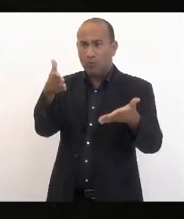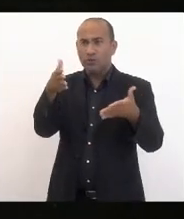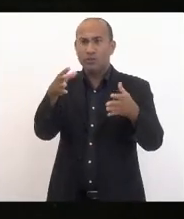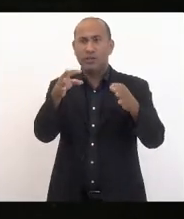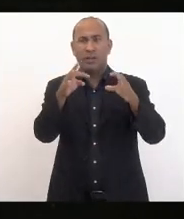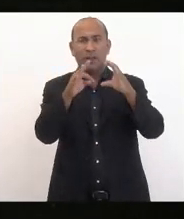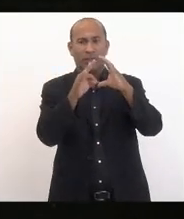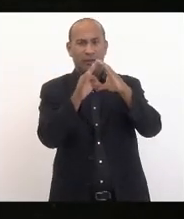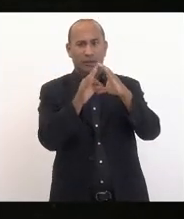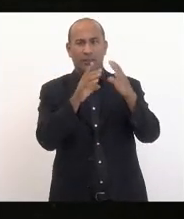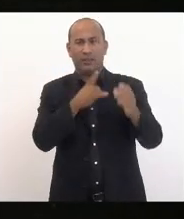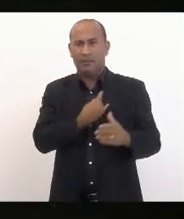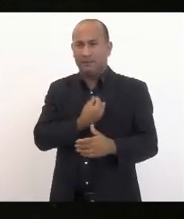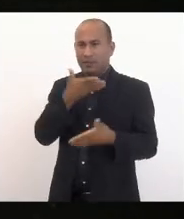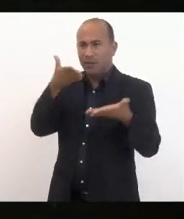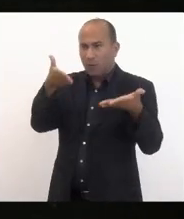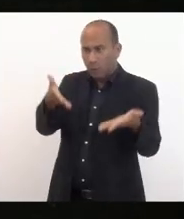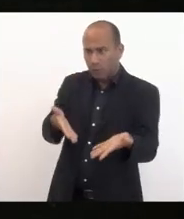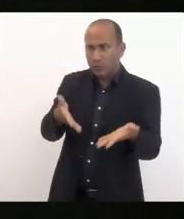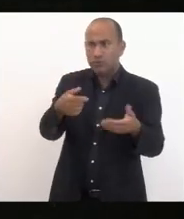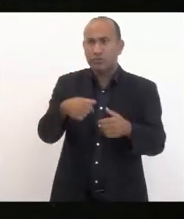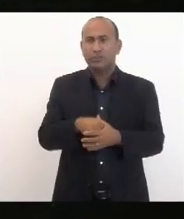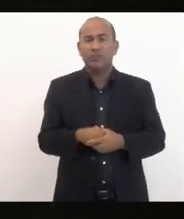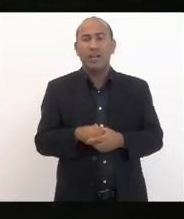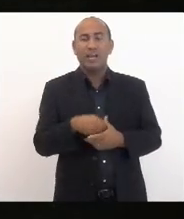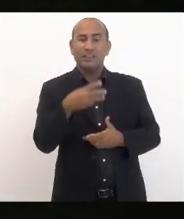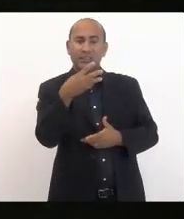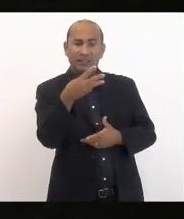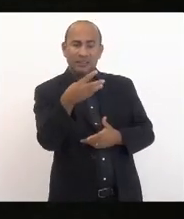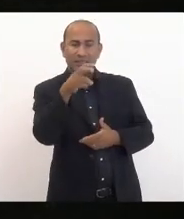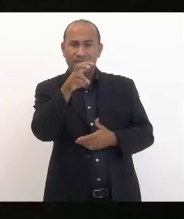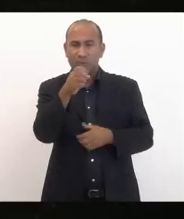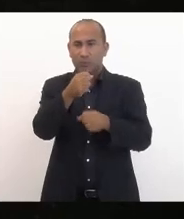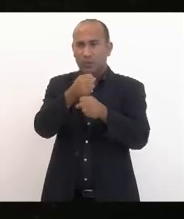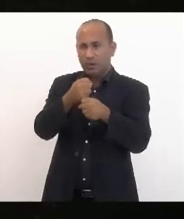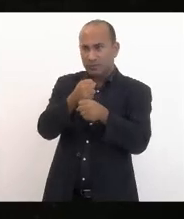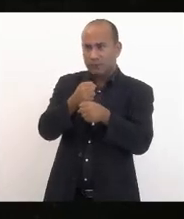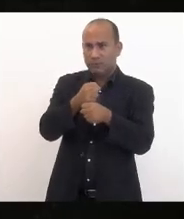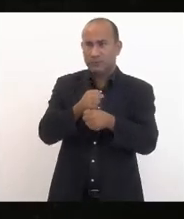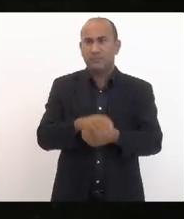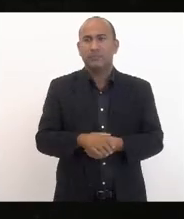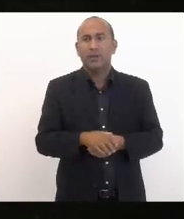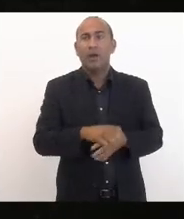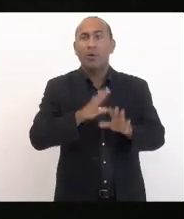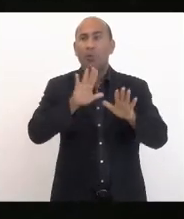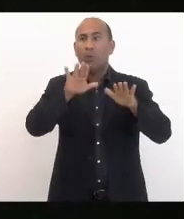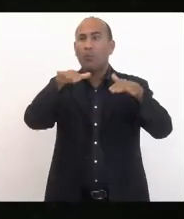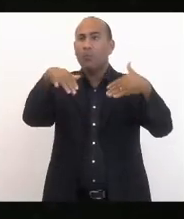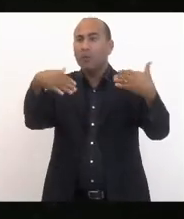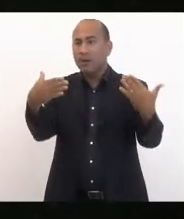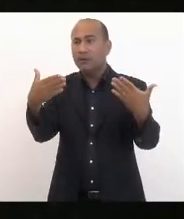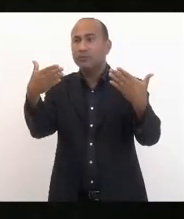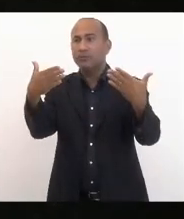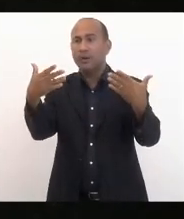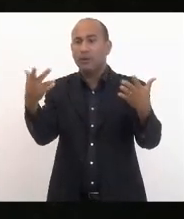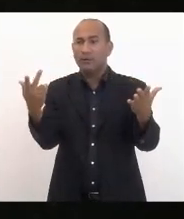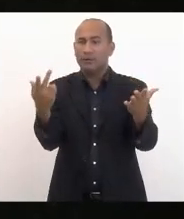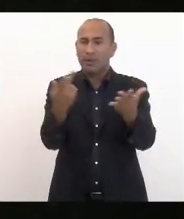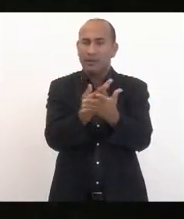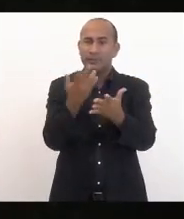tem a expectativa de vida de 35 anos. Quando chega aos 35